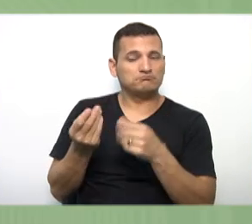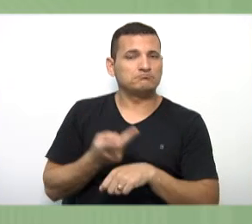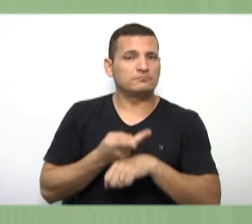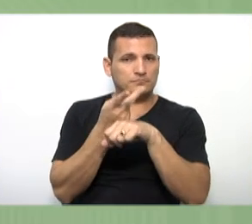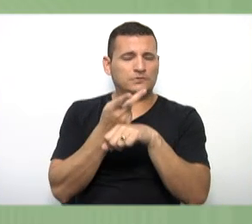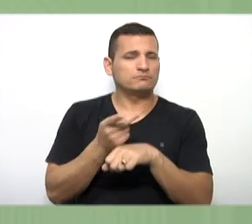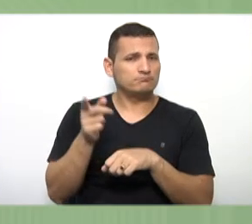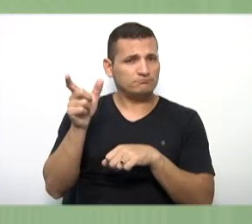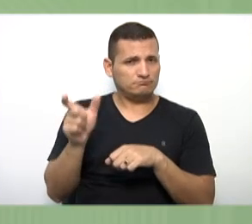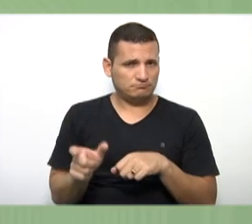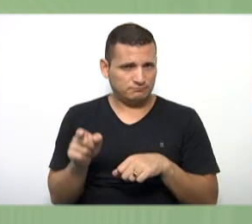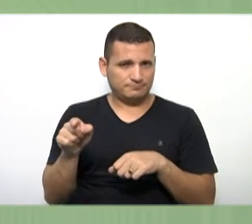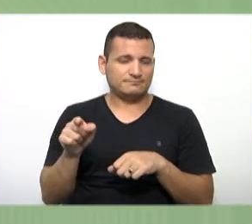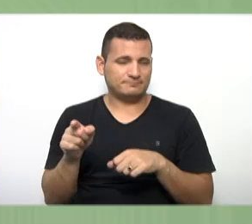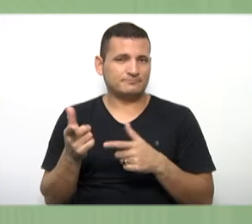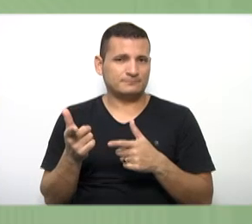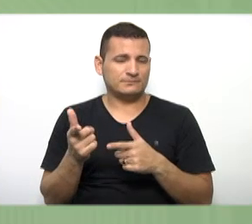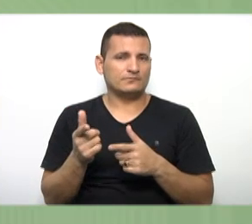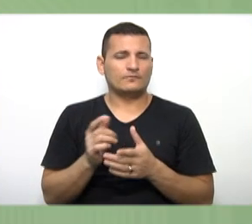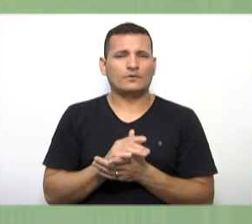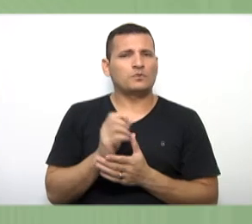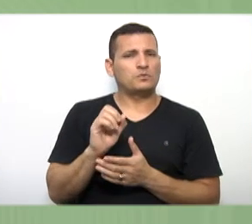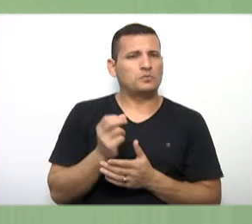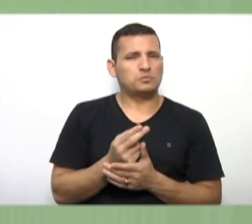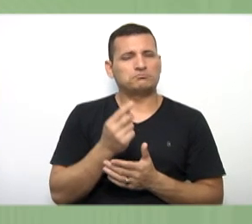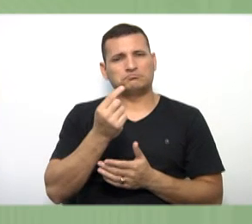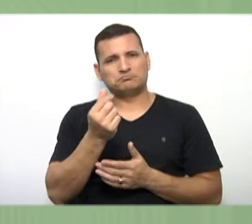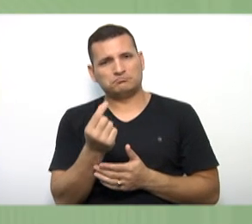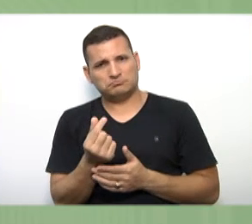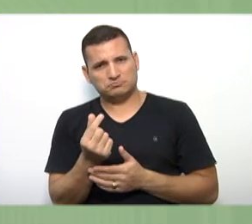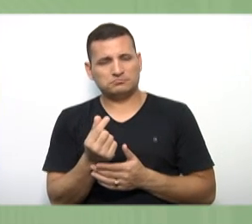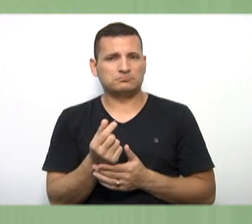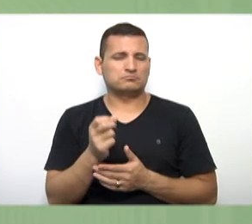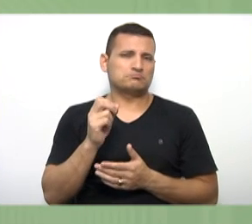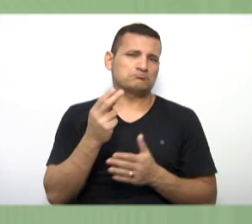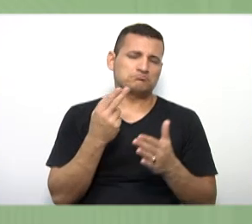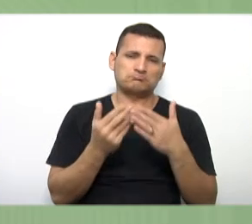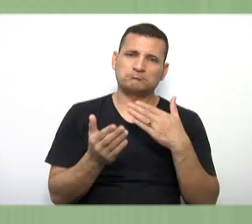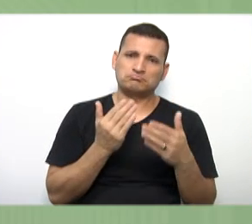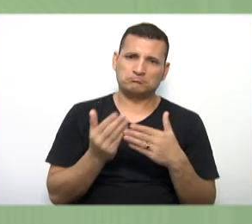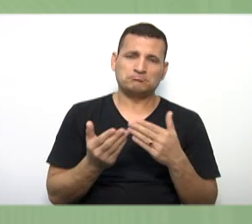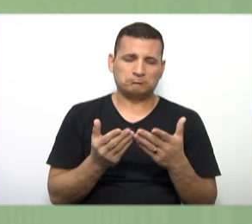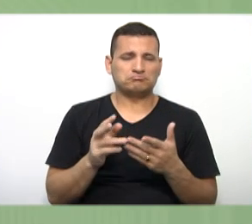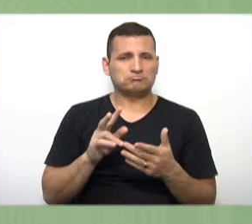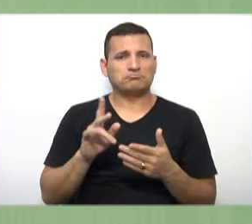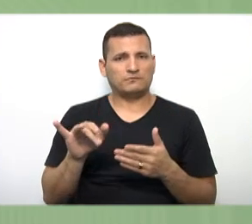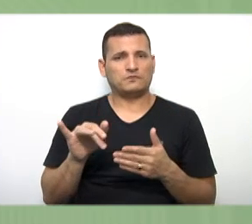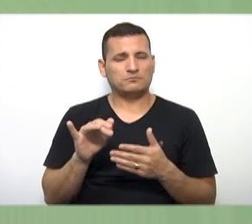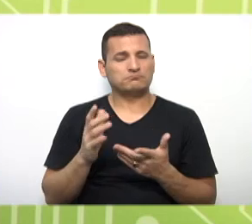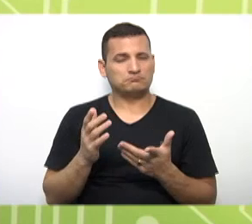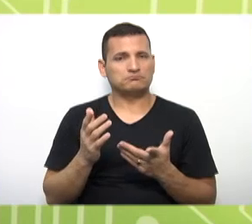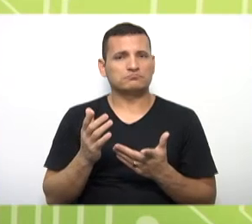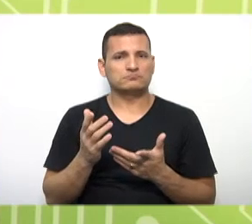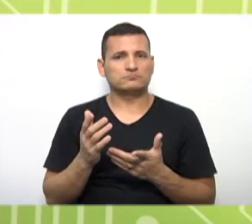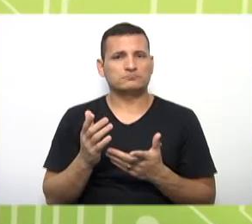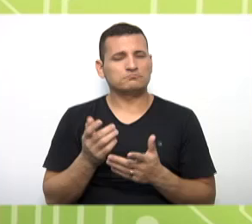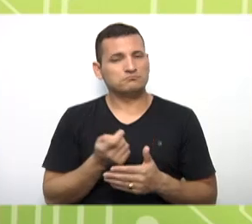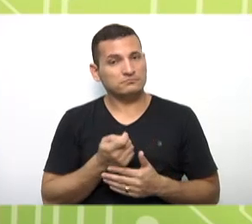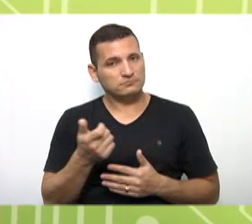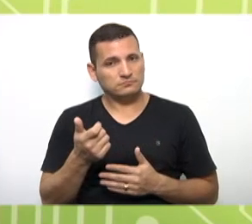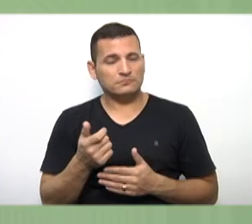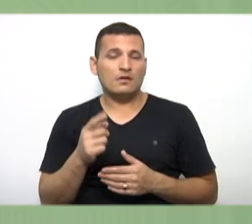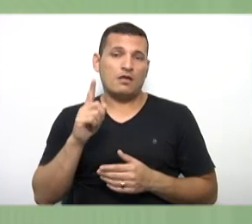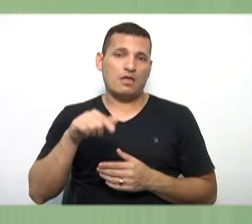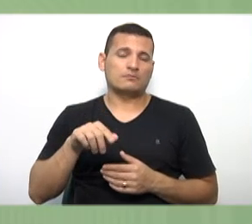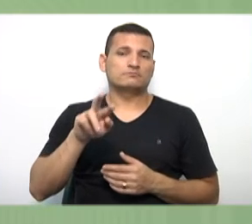forma em espécie ou de alguma forma que vai recompensar financeiramente, se considera